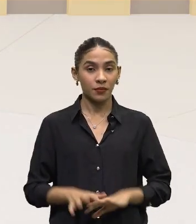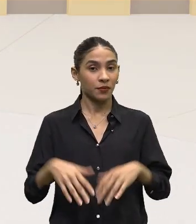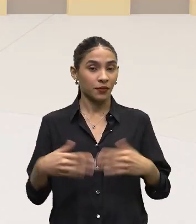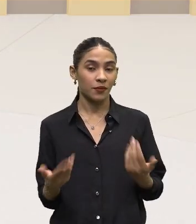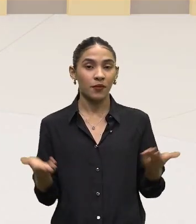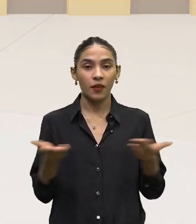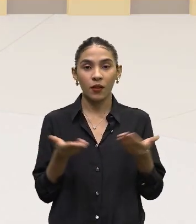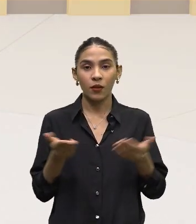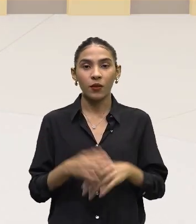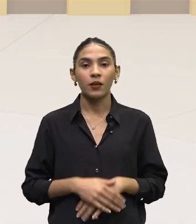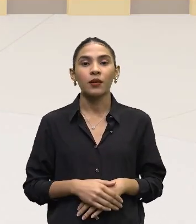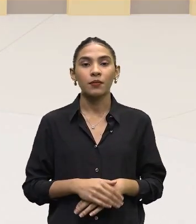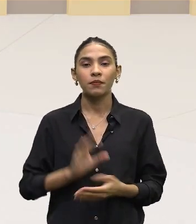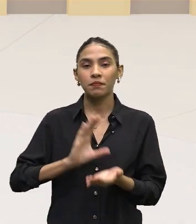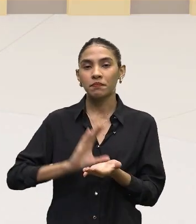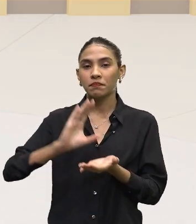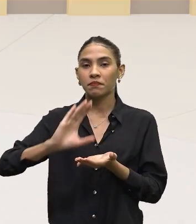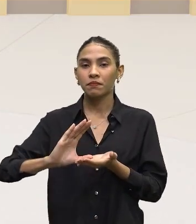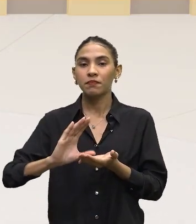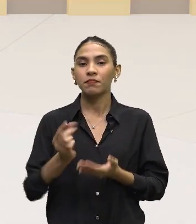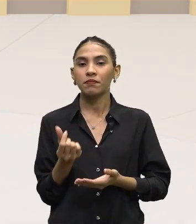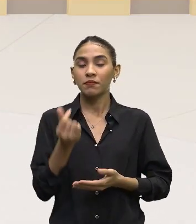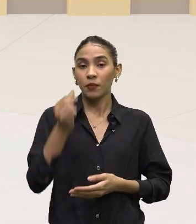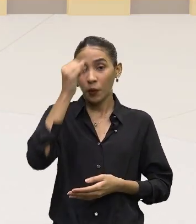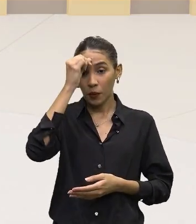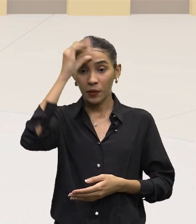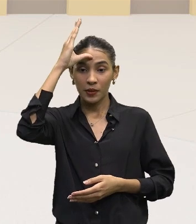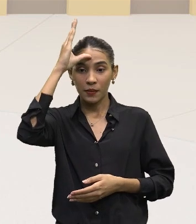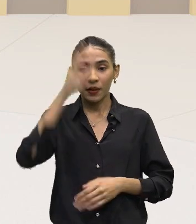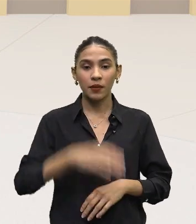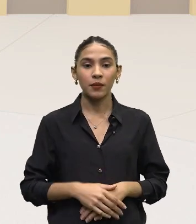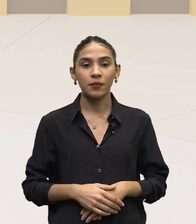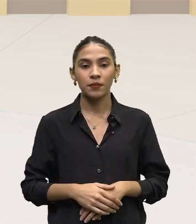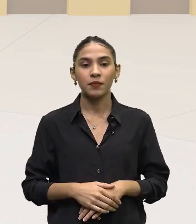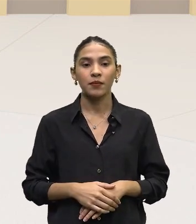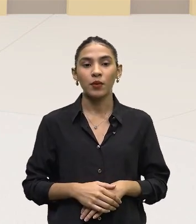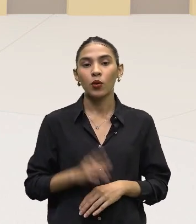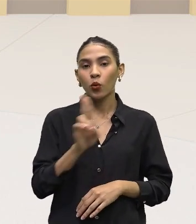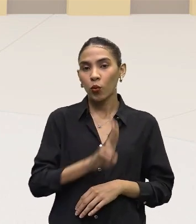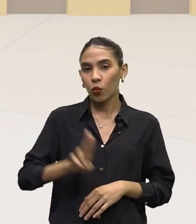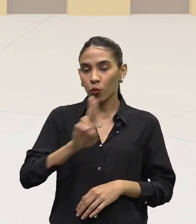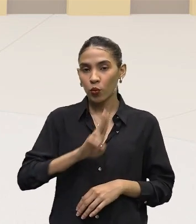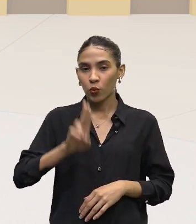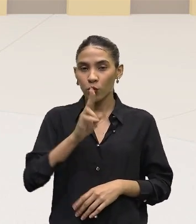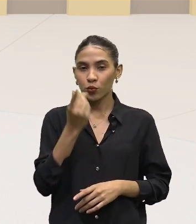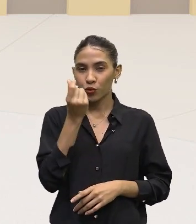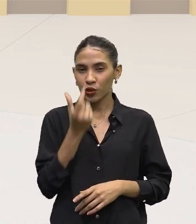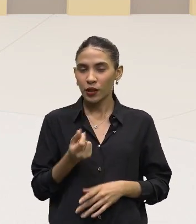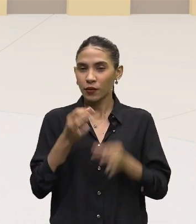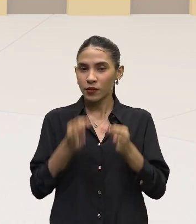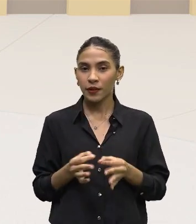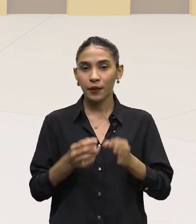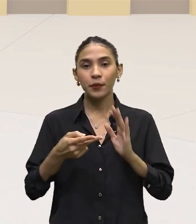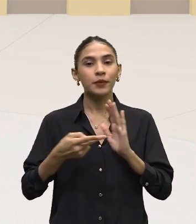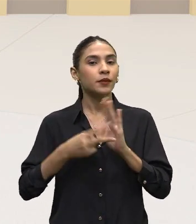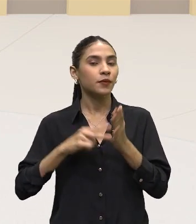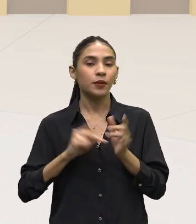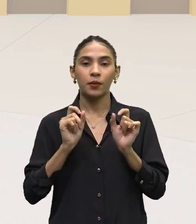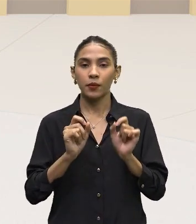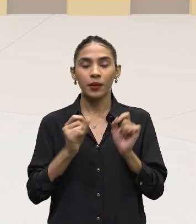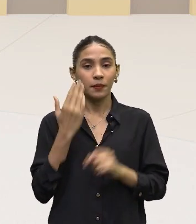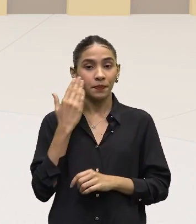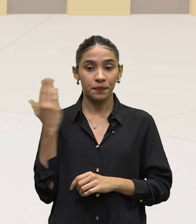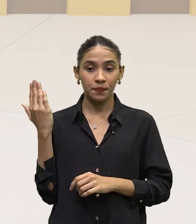Então agora, investindo no conhecimento, nós temos aqui o consumo consciente. E o que é o consumo